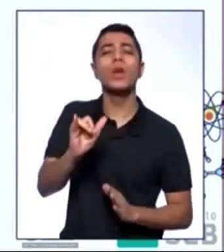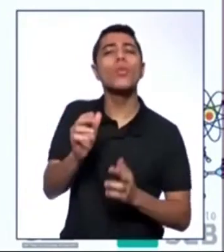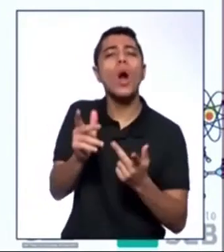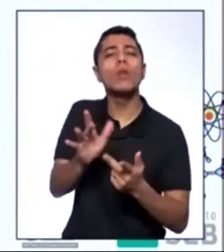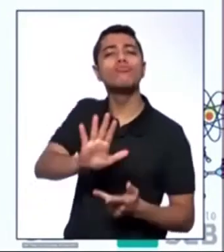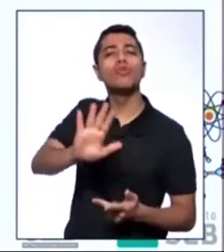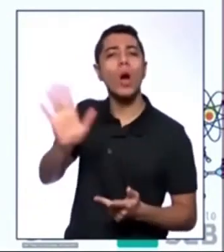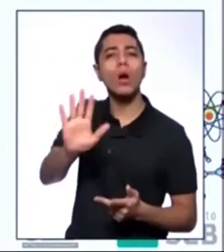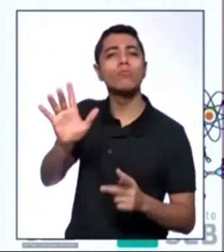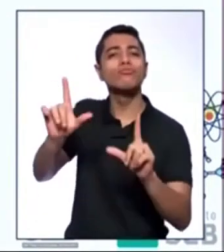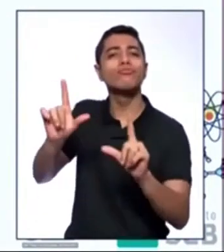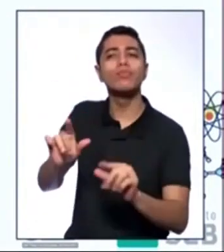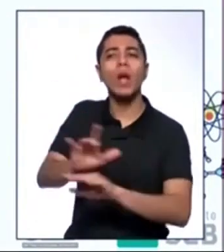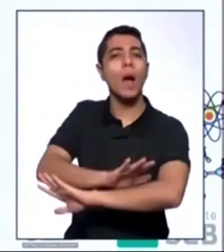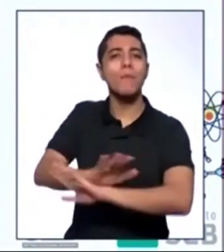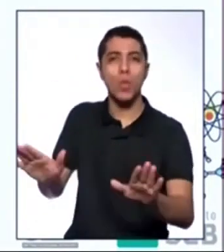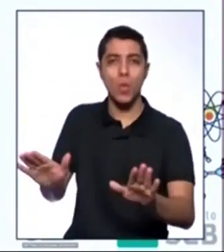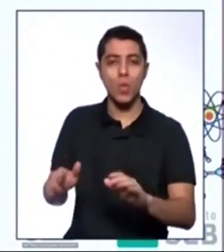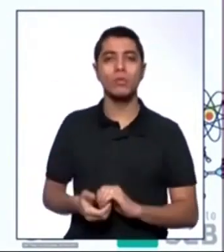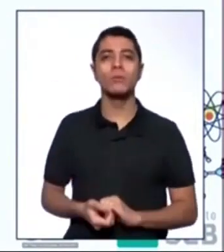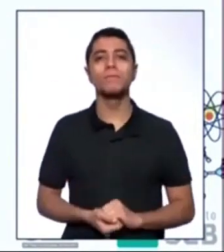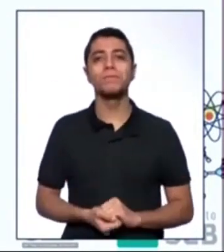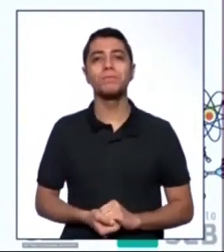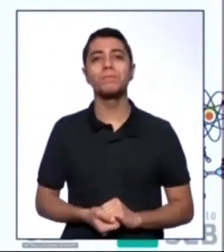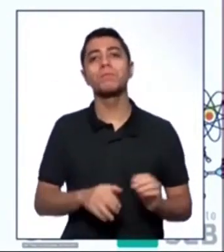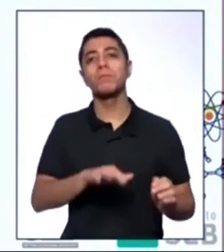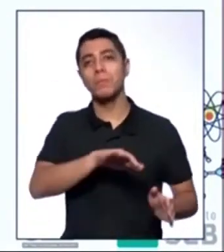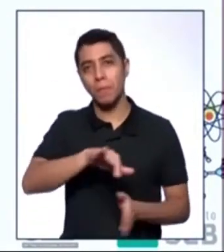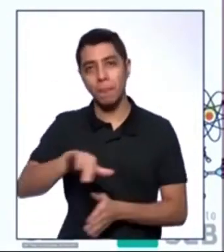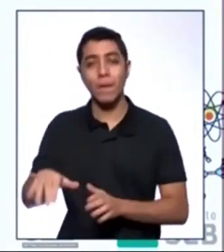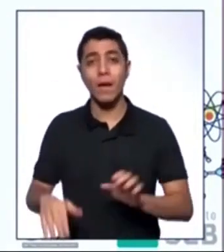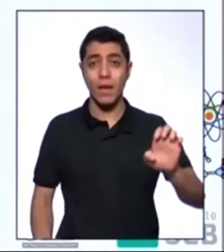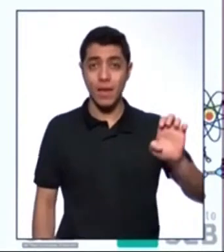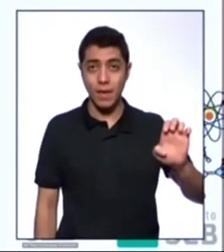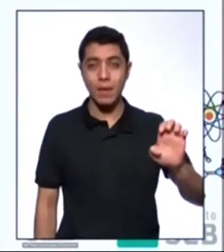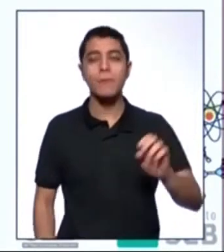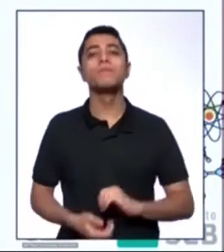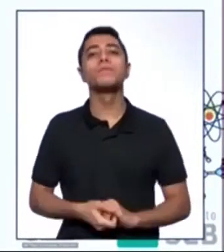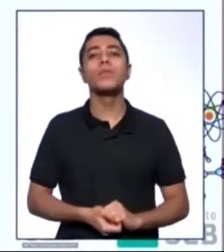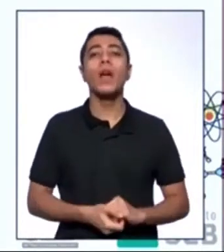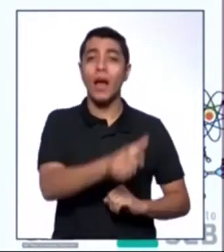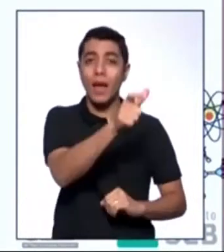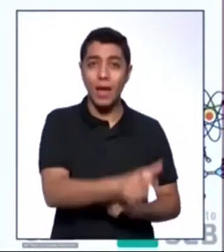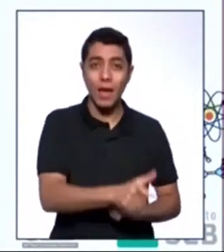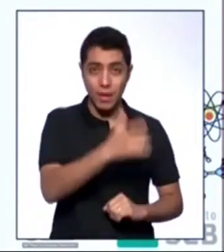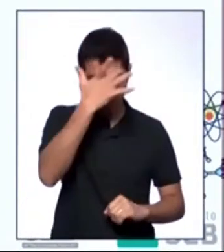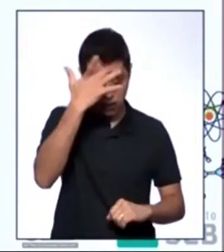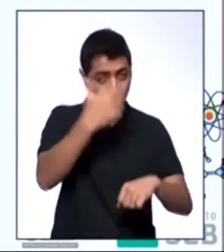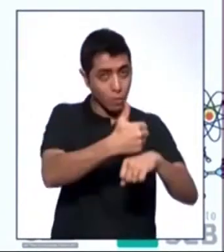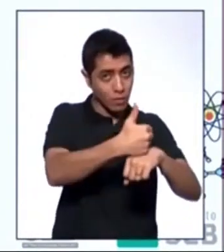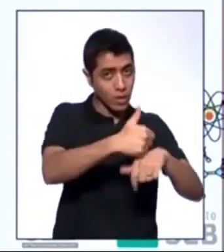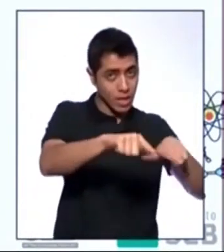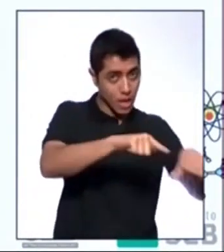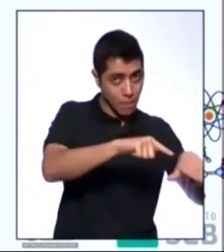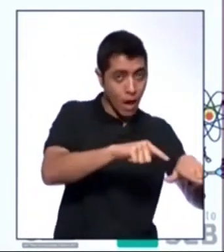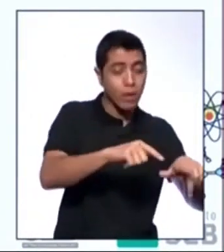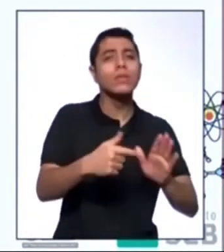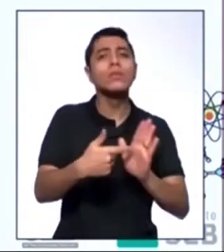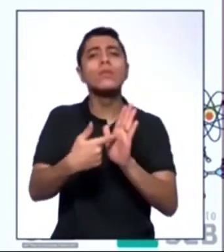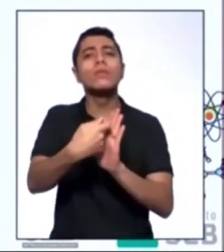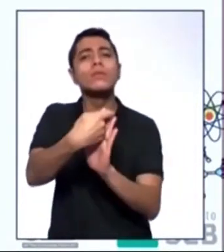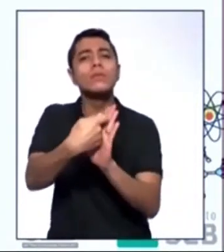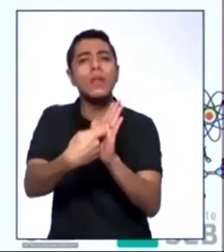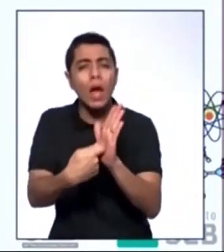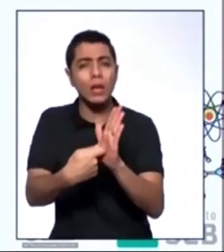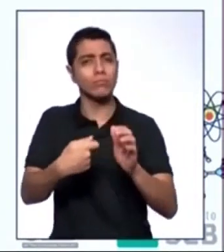E o rigor quanto aos aspectos formais do texto e a profissão do remetente. O que causa o humor? Bom, se